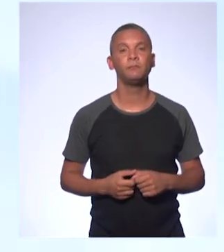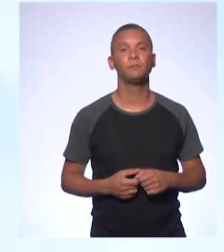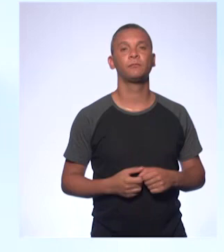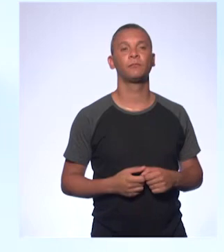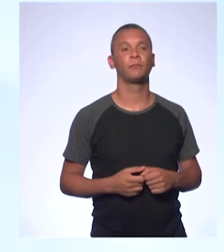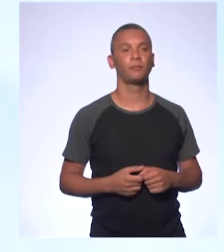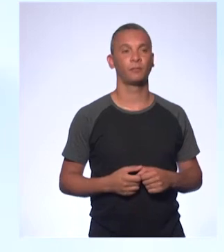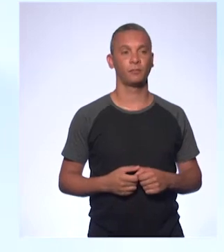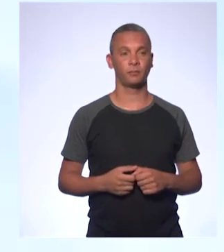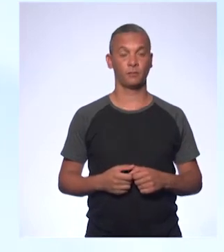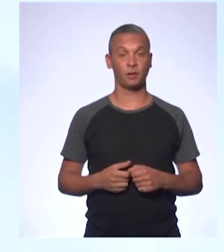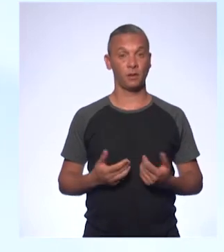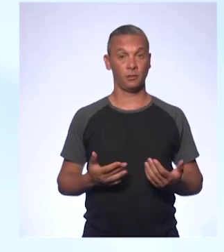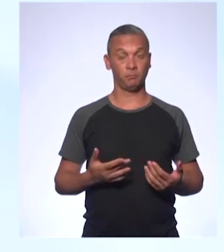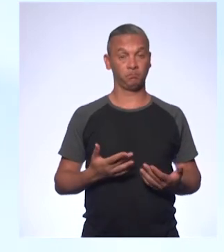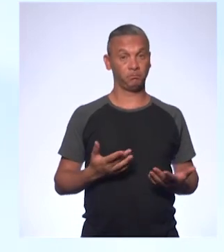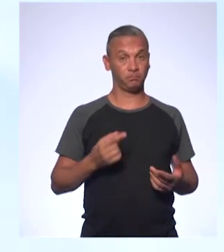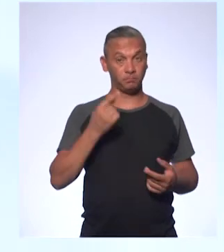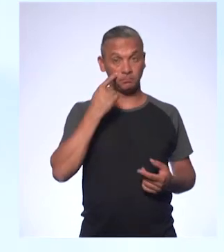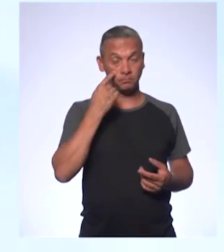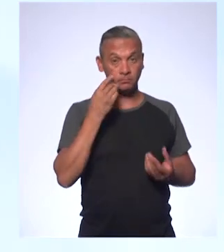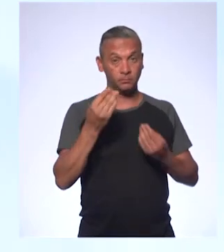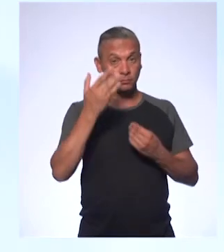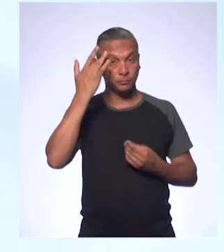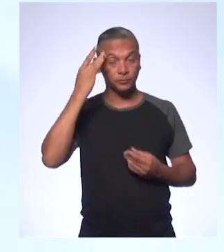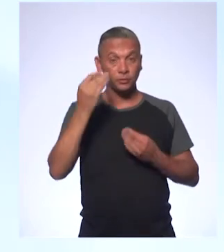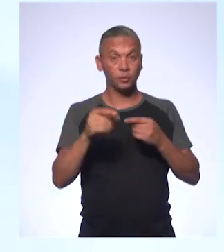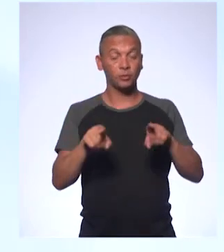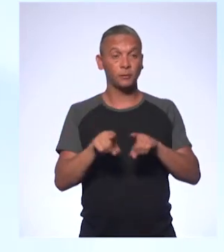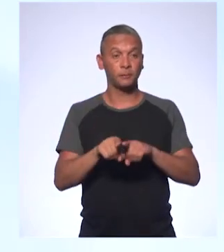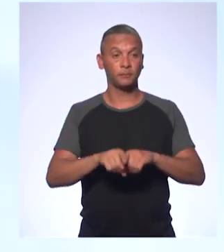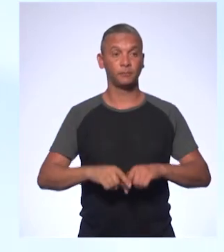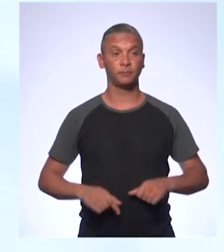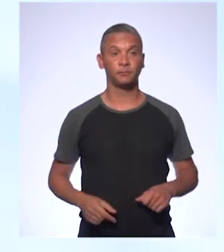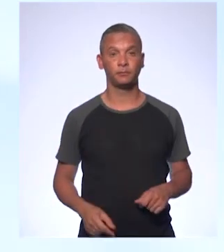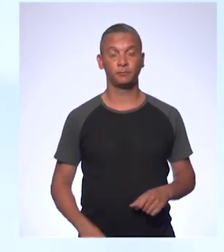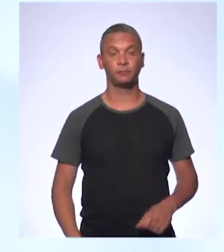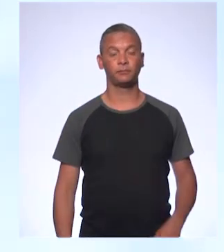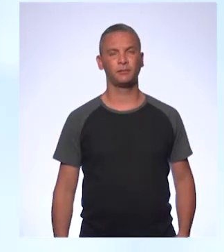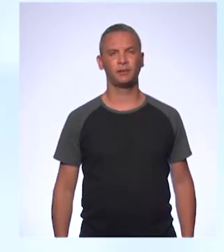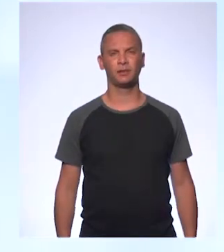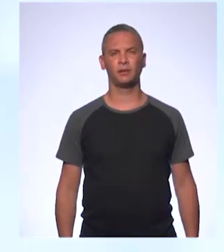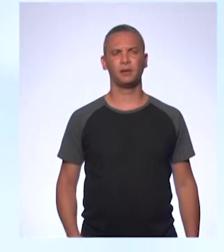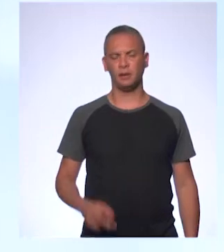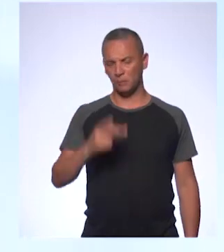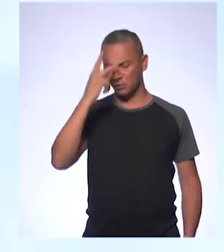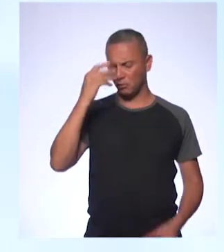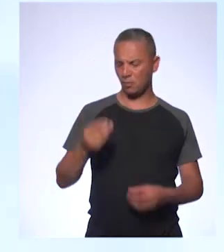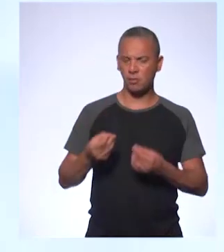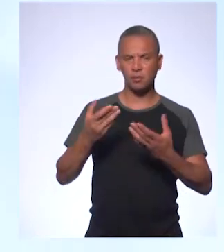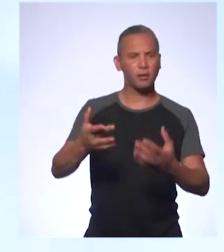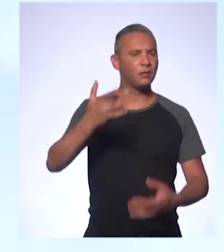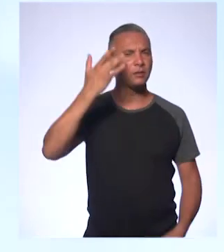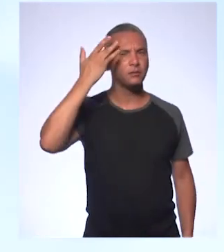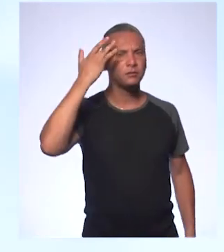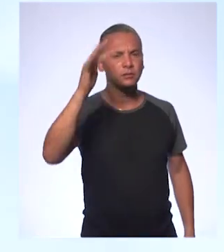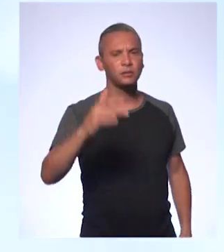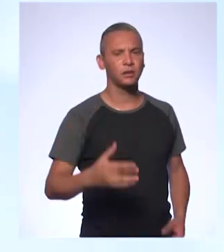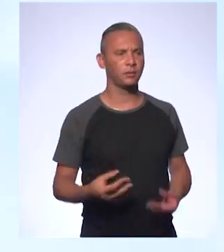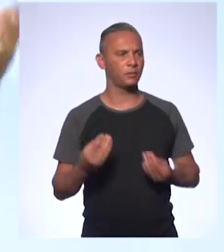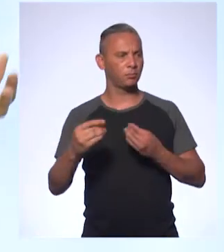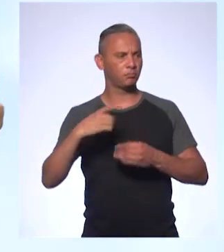no lo saben. Lo terrible es que no lo saben. Isto é, quem é a pessoa que está dando não sabe